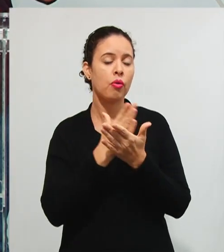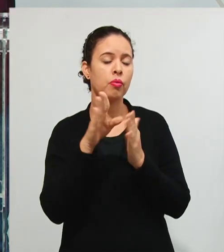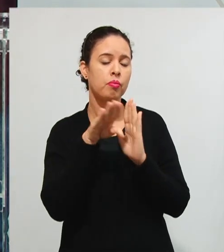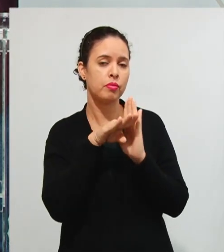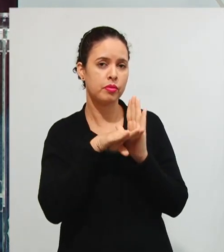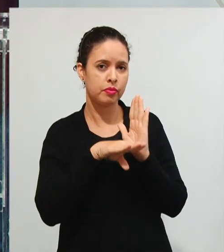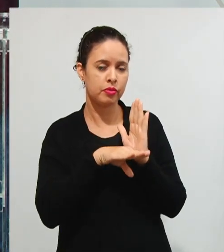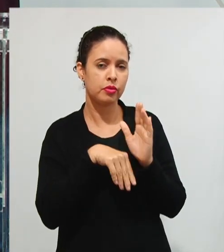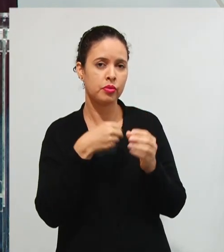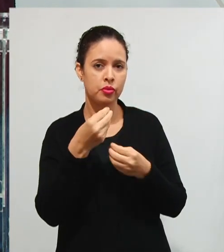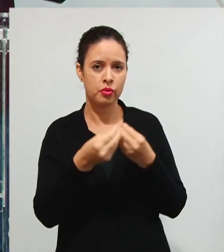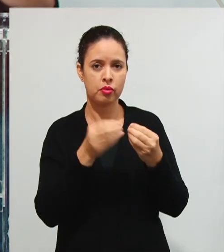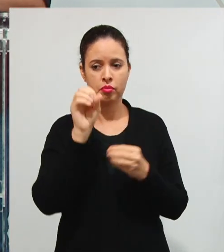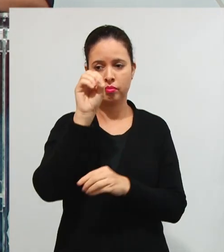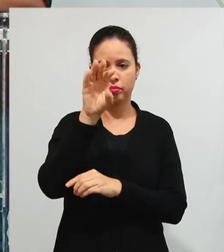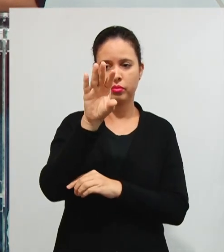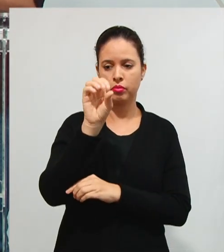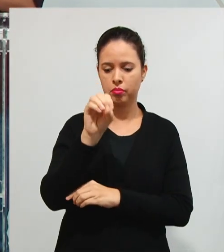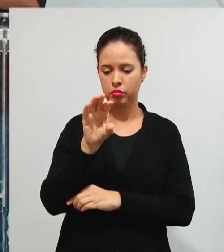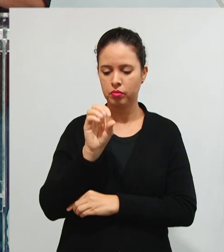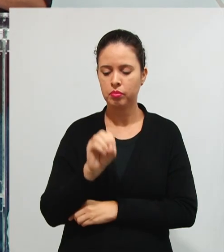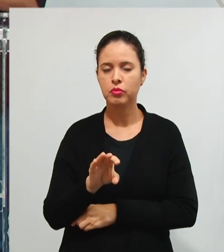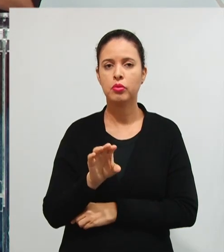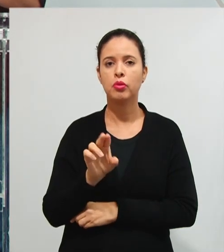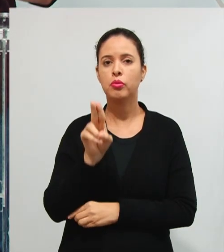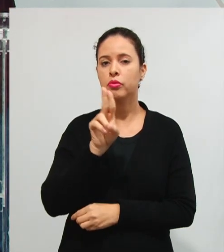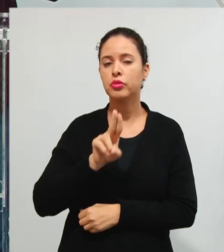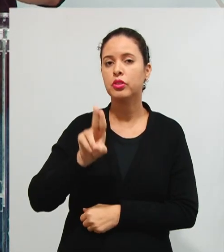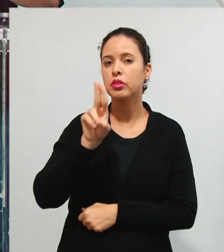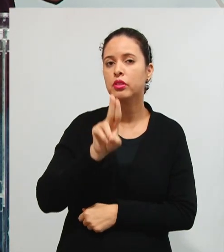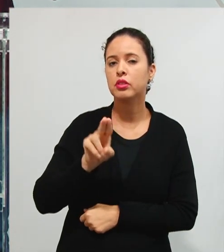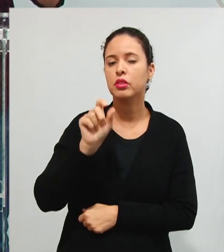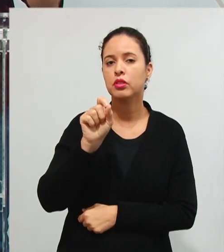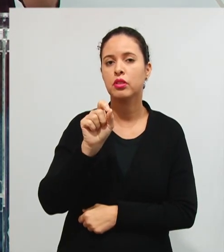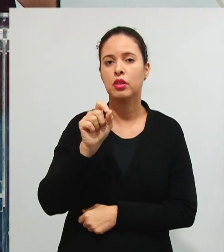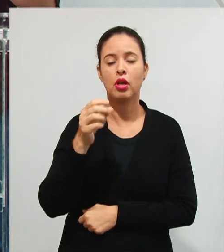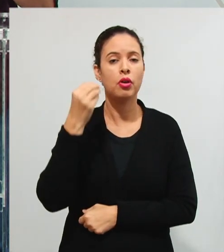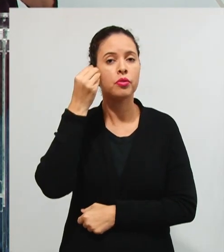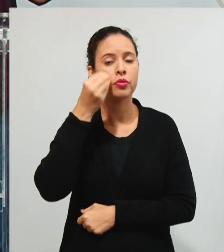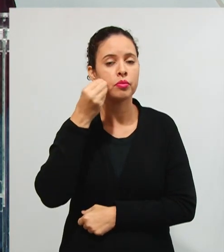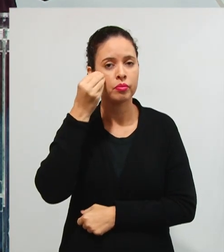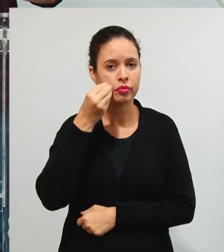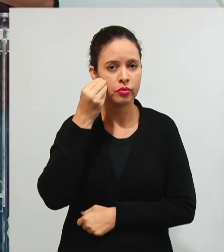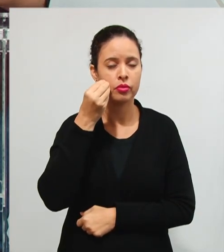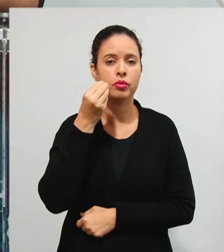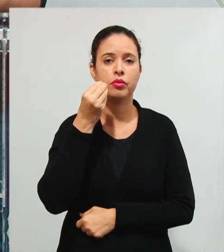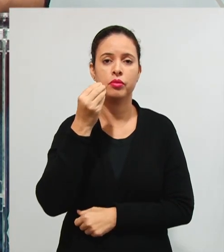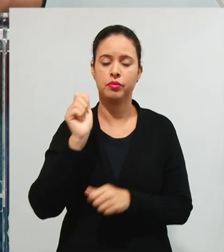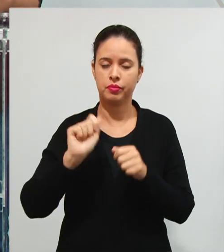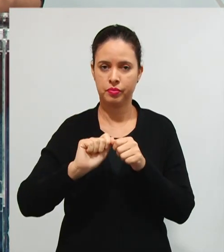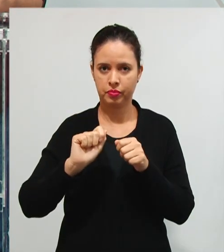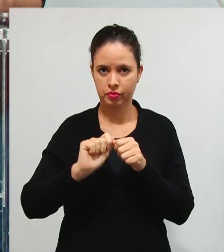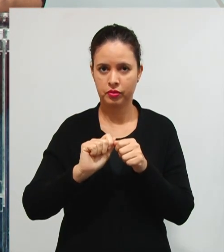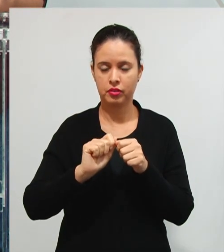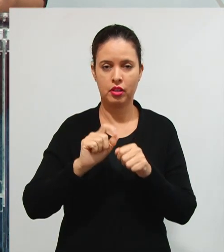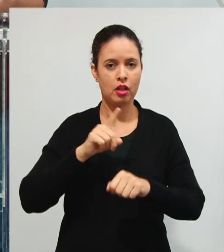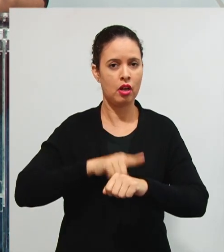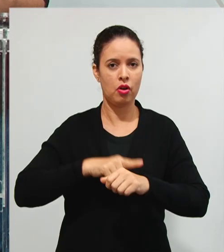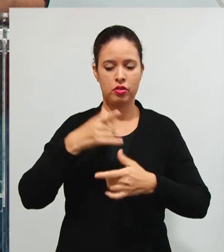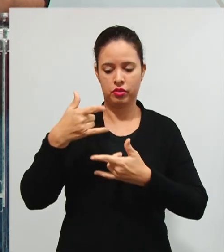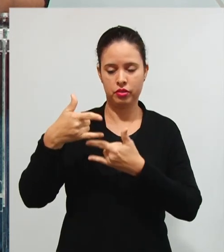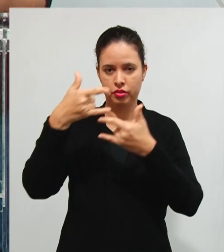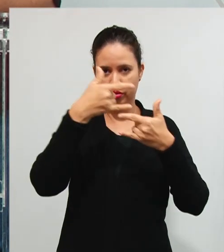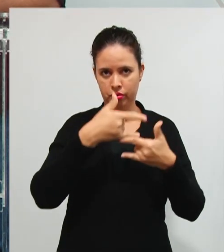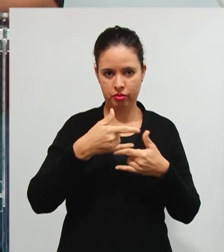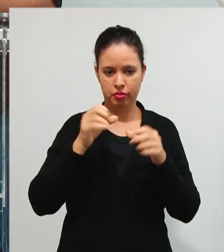Olha, vamos criar um semáforo utilizando um simulador do Arduino, para quem não tem o Arduino ainda. A gente vai fazer isso lá no momento